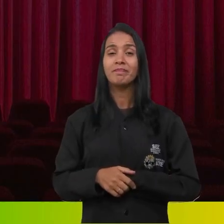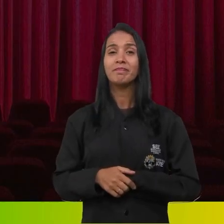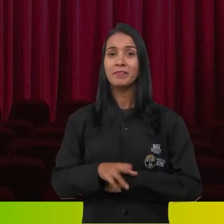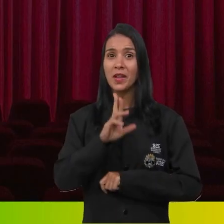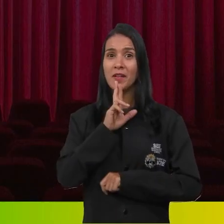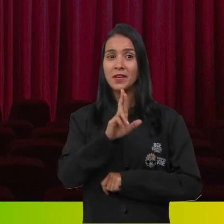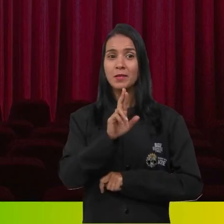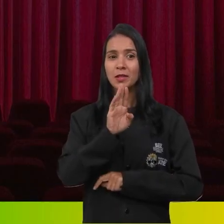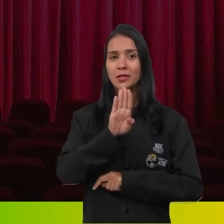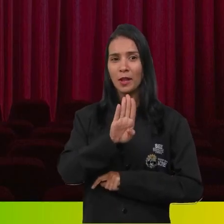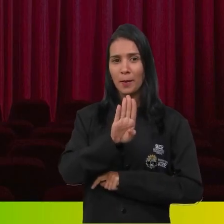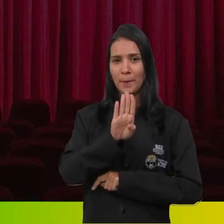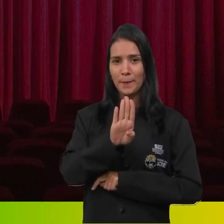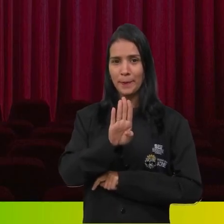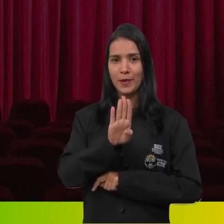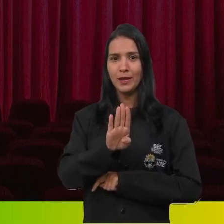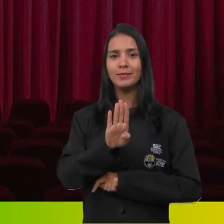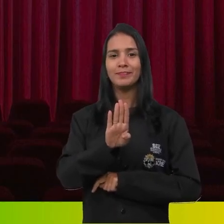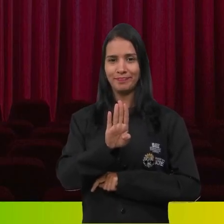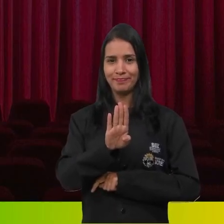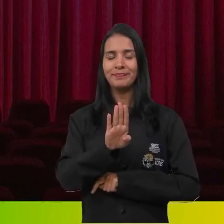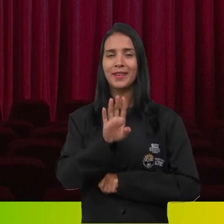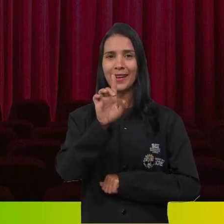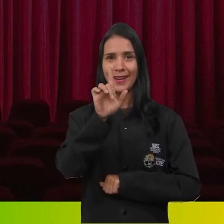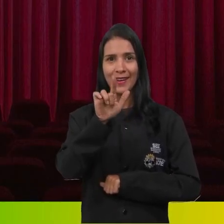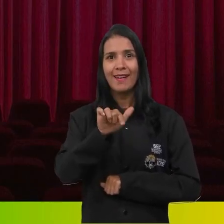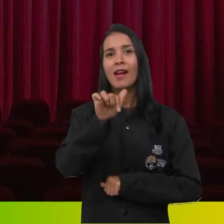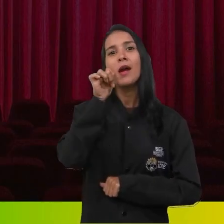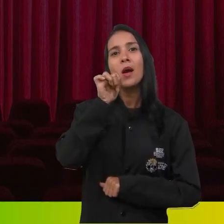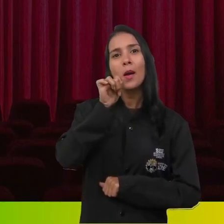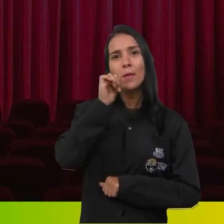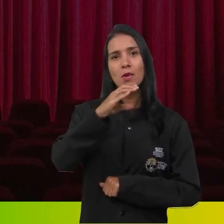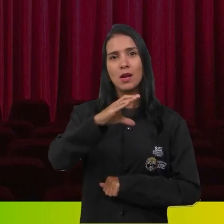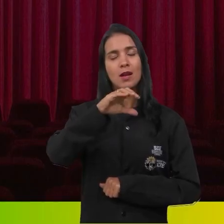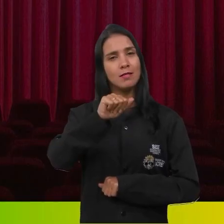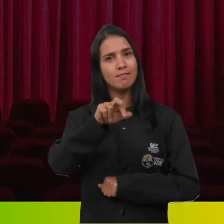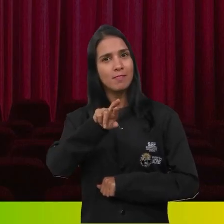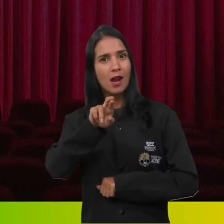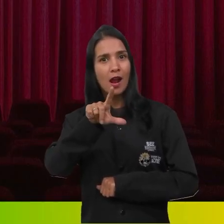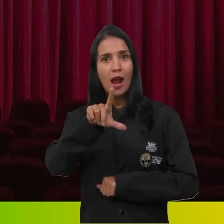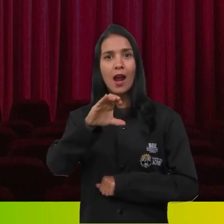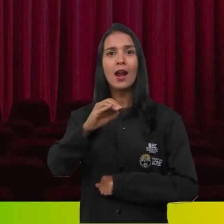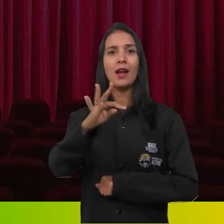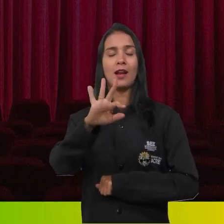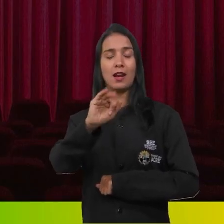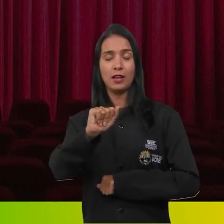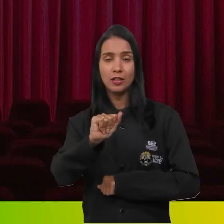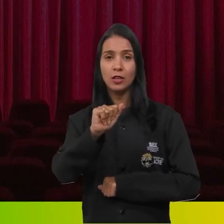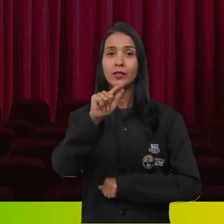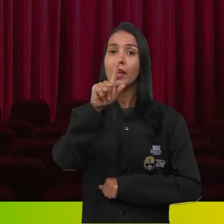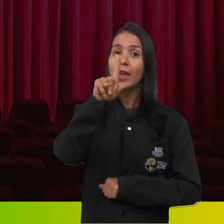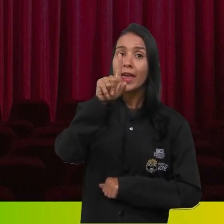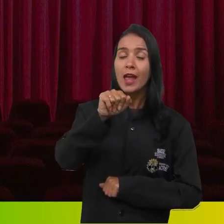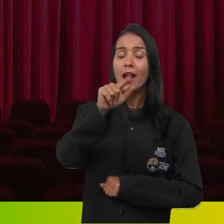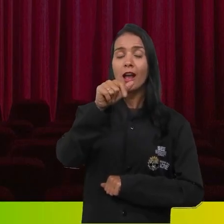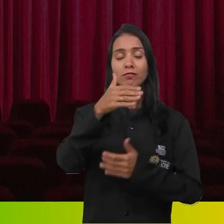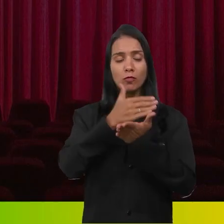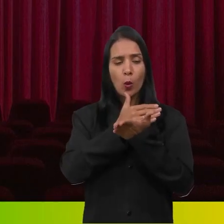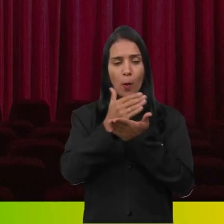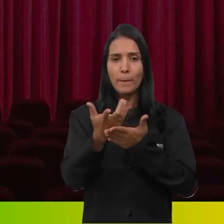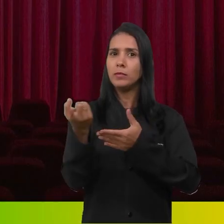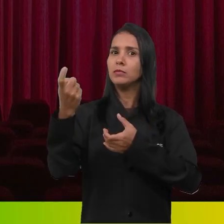é Carlota Joaquina, que foi aí uma produção que deu aí esse pontapé